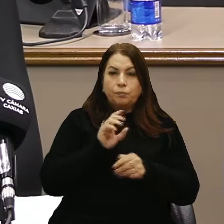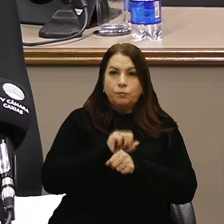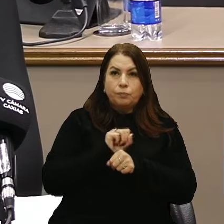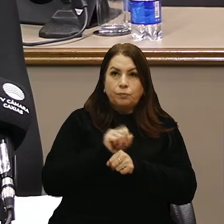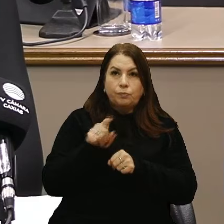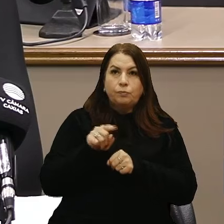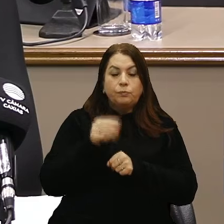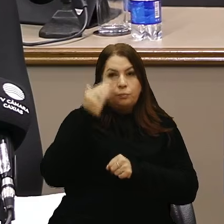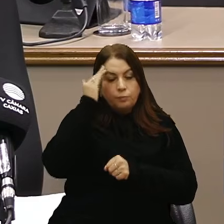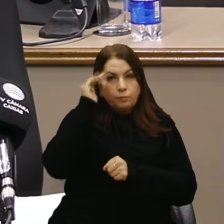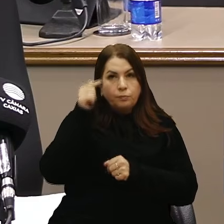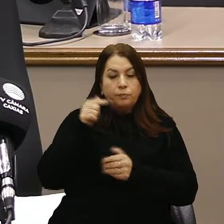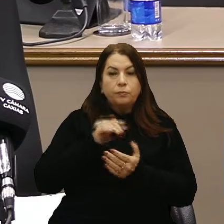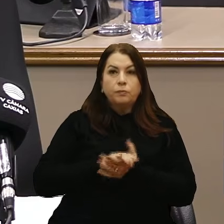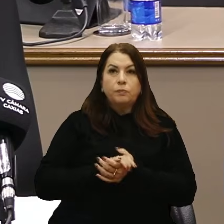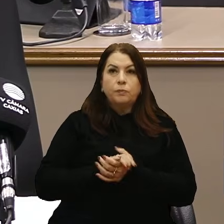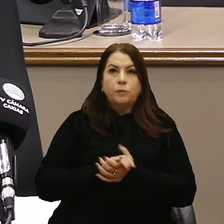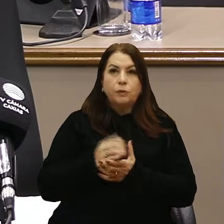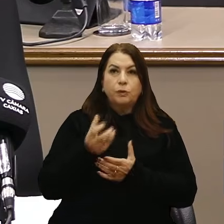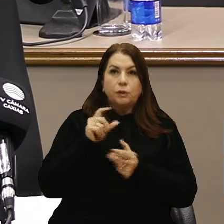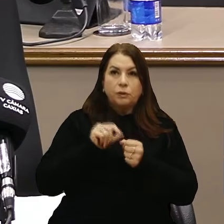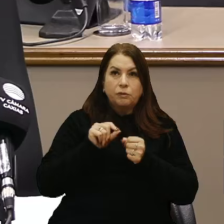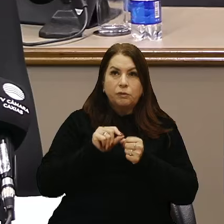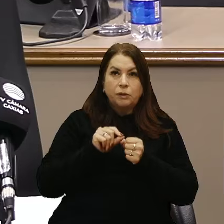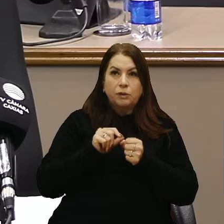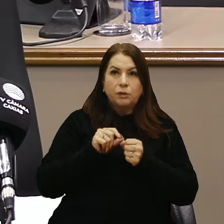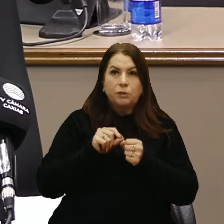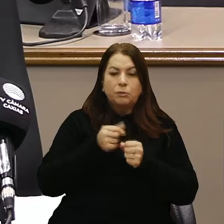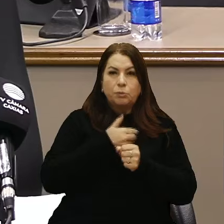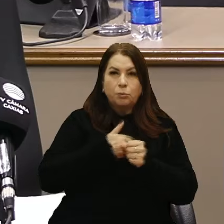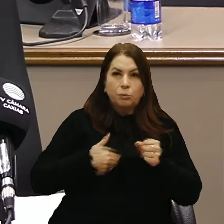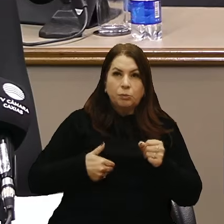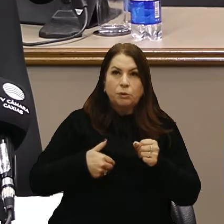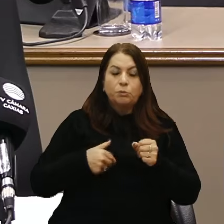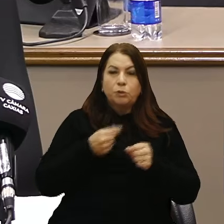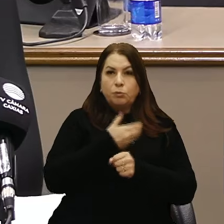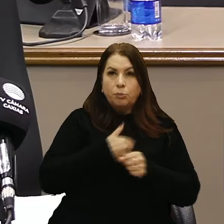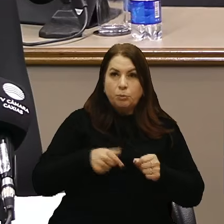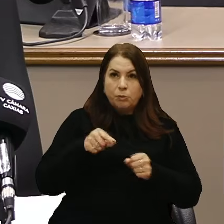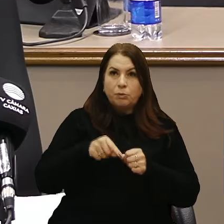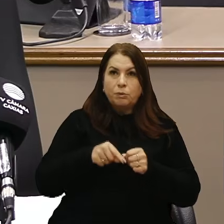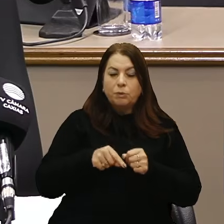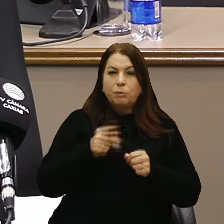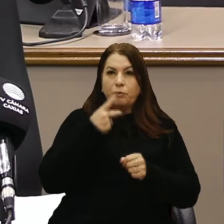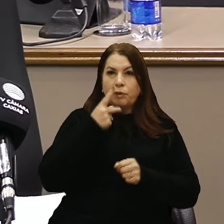tu me entenda, né? Que eu queria ter feito isso publicamente, porque foi publicamente